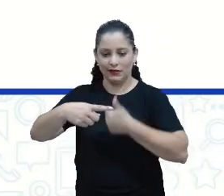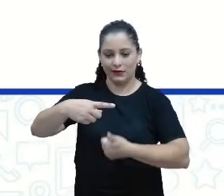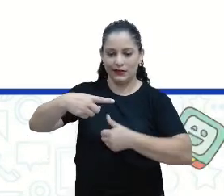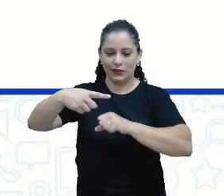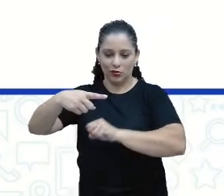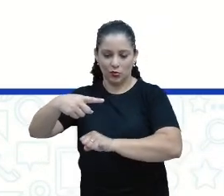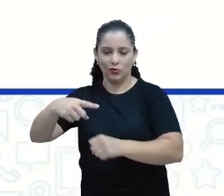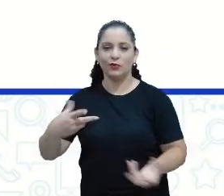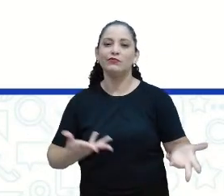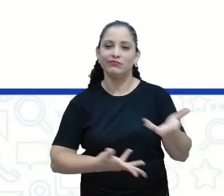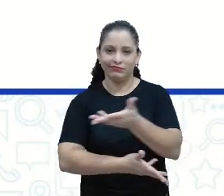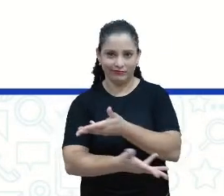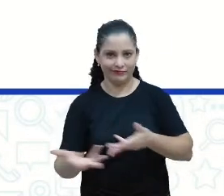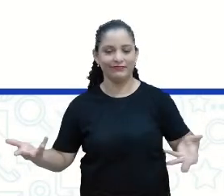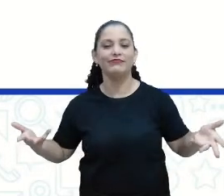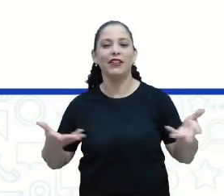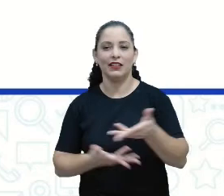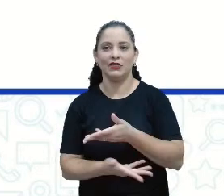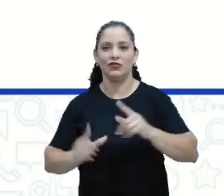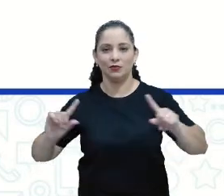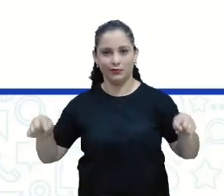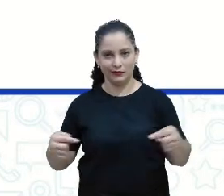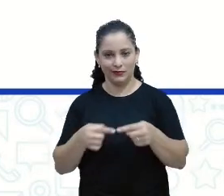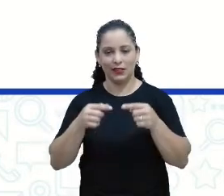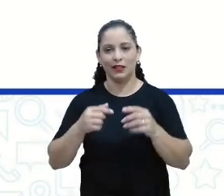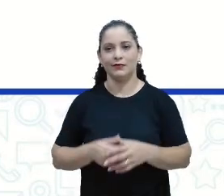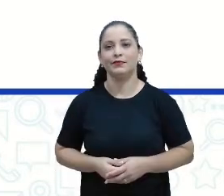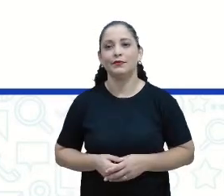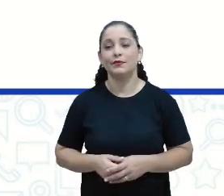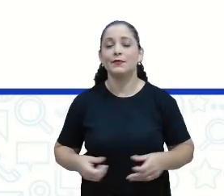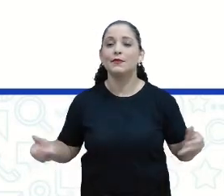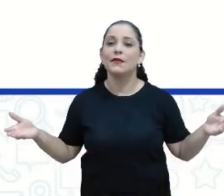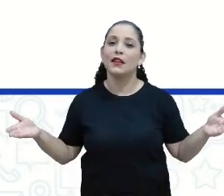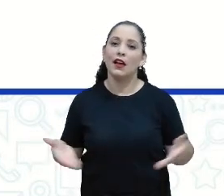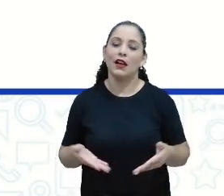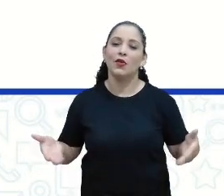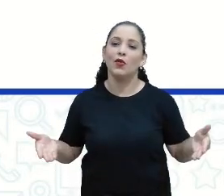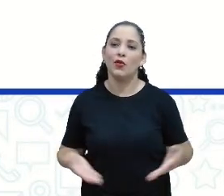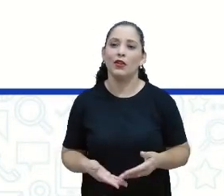que? Equivalentes, certo? Se eu pego a fração agora